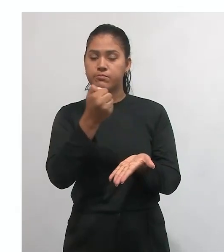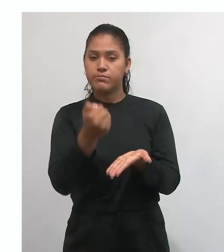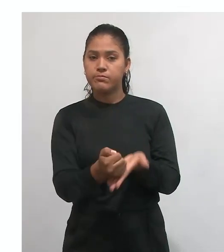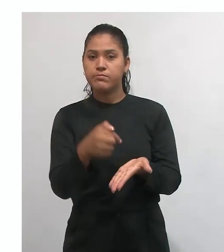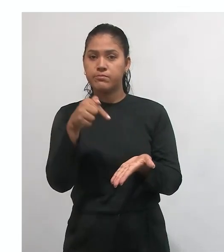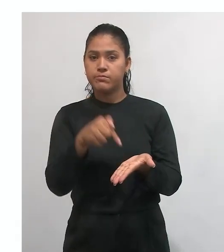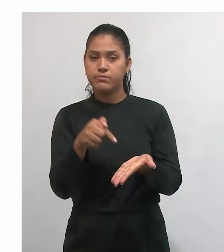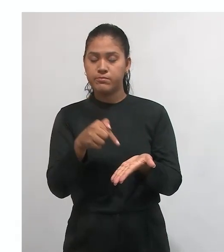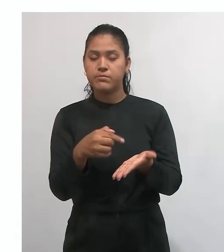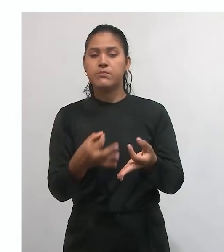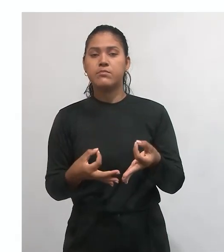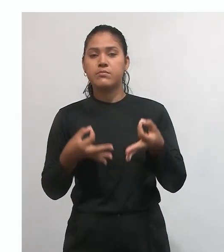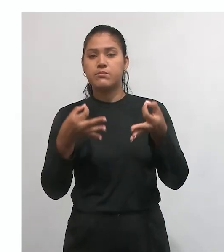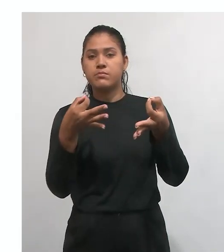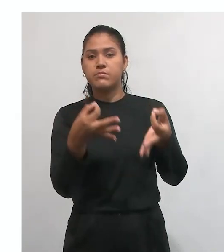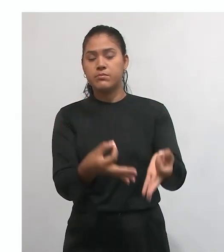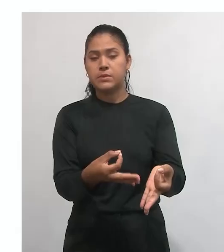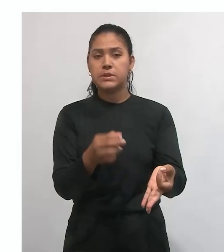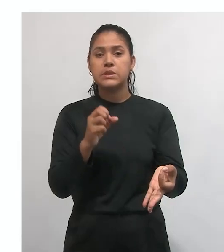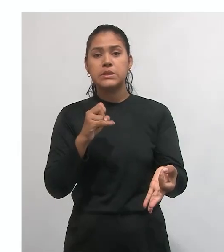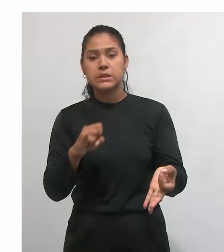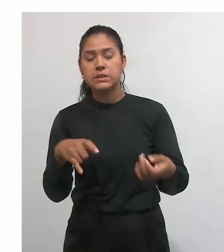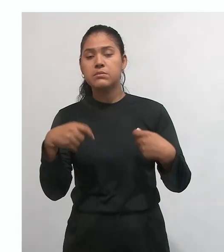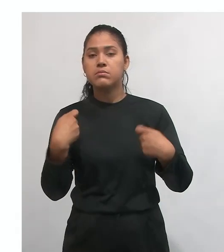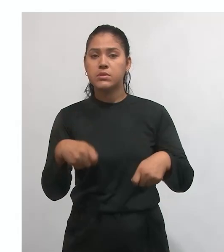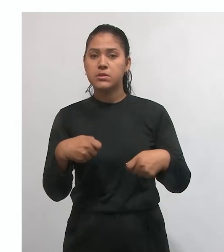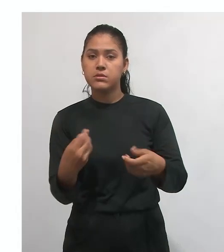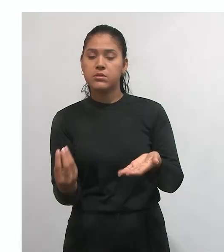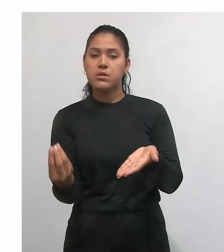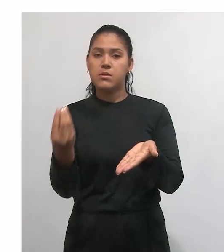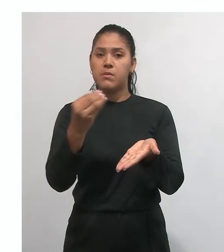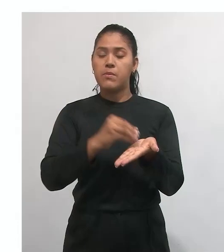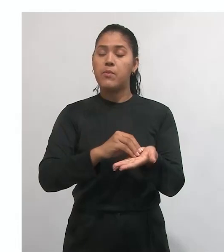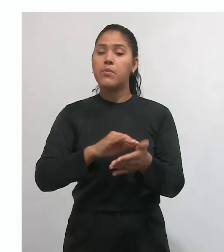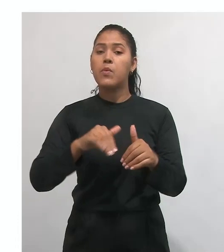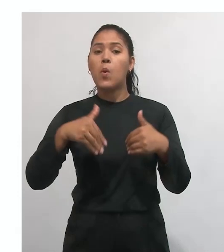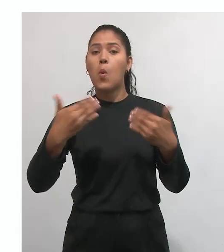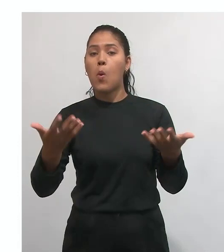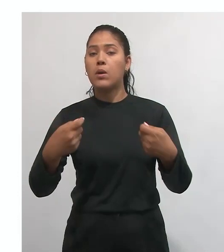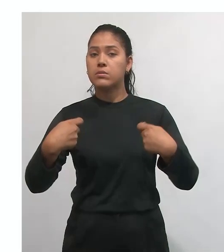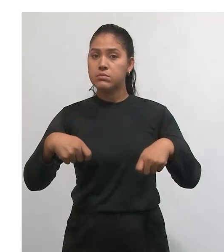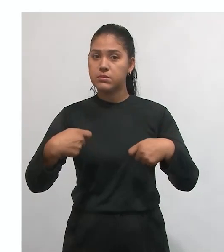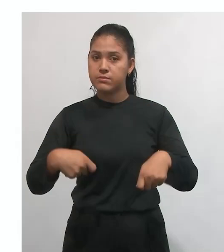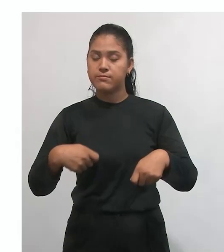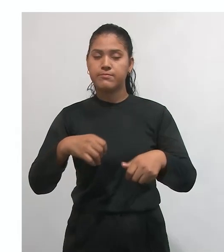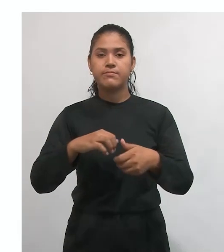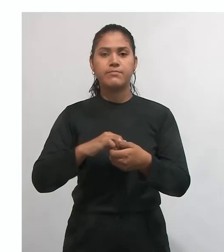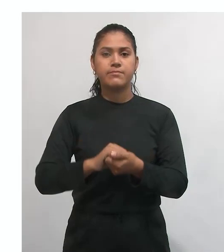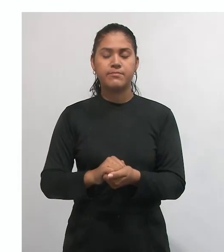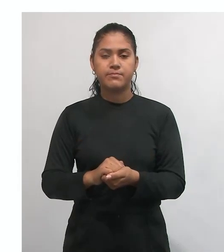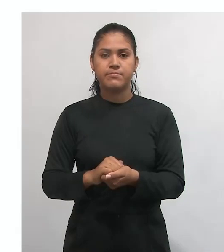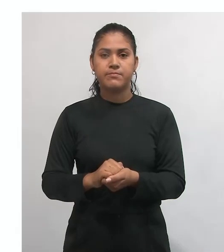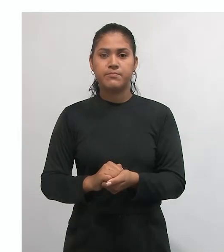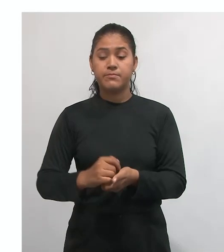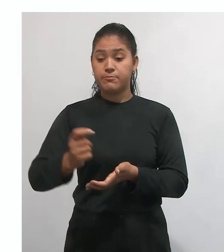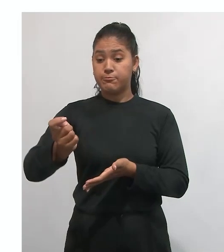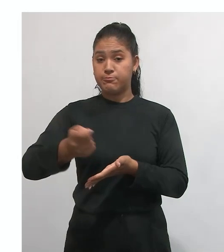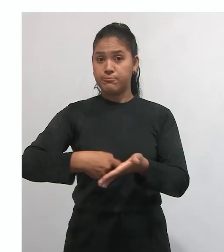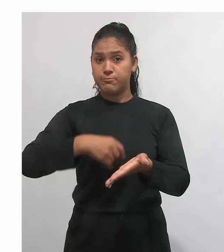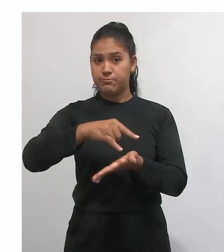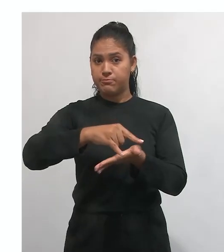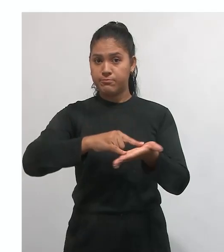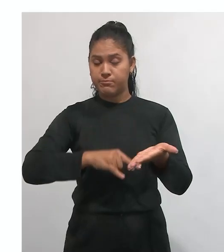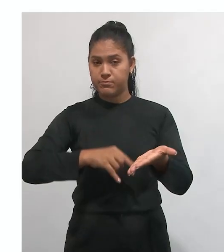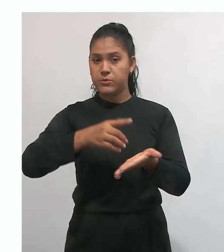previdência social e demais documentos necessários para os devidos registros quando exigido pela concedente,